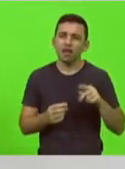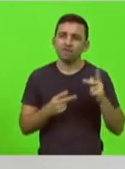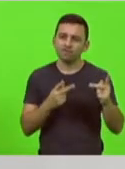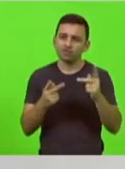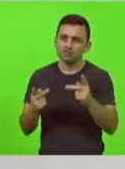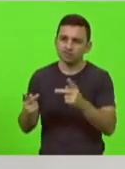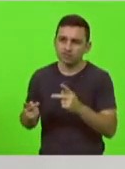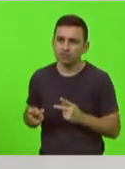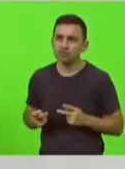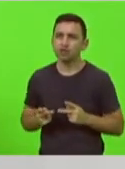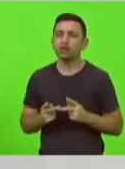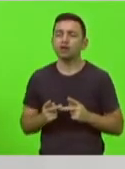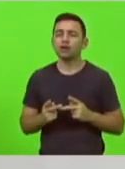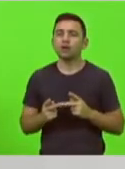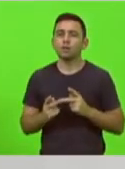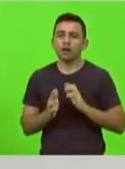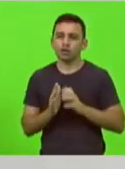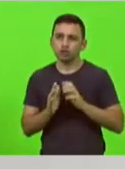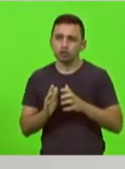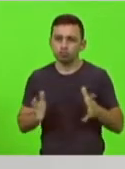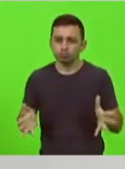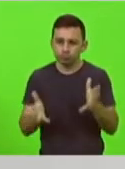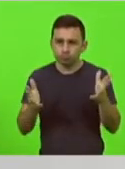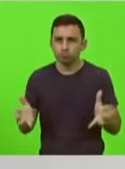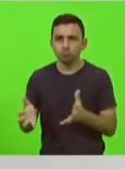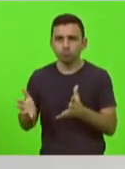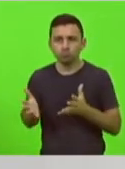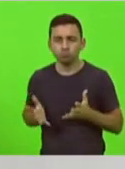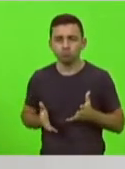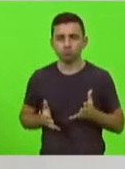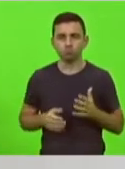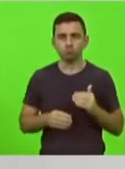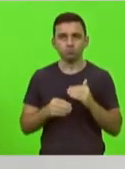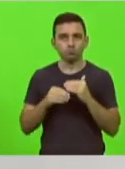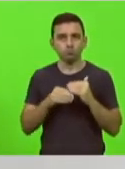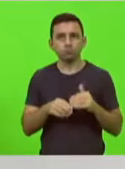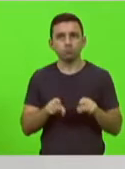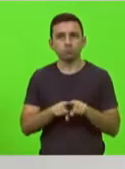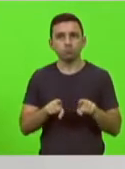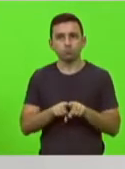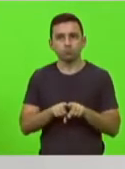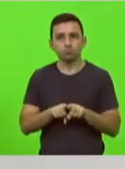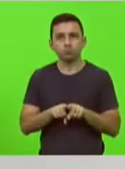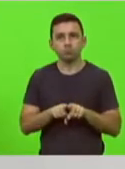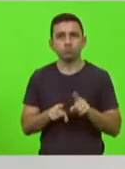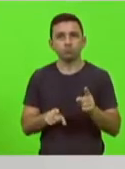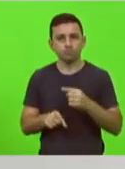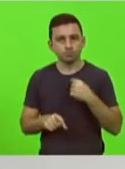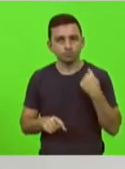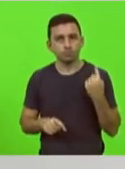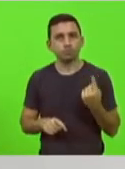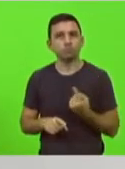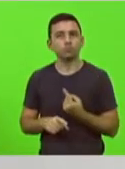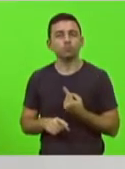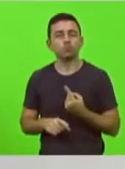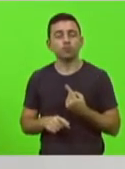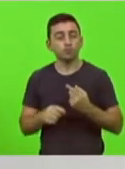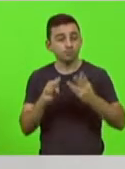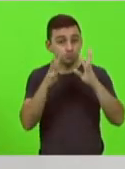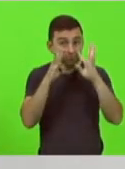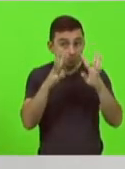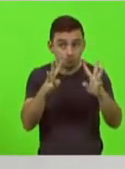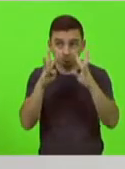construção partidária e, ao mesmo tempo, também, é claro, né, nós vamos lá para ouvir a